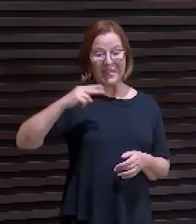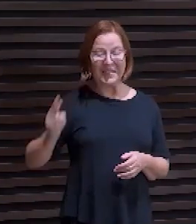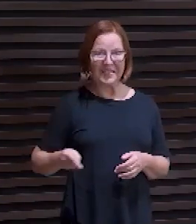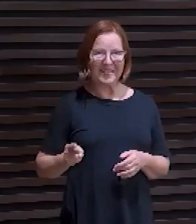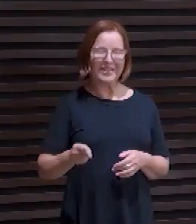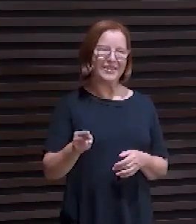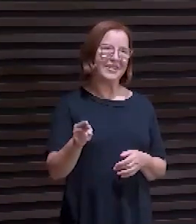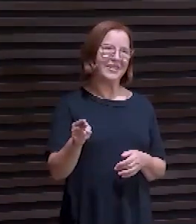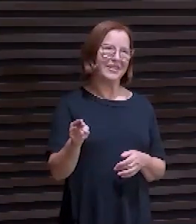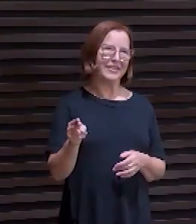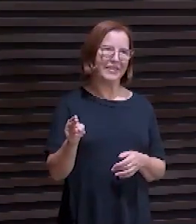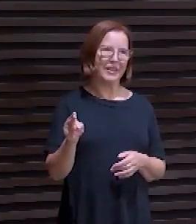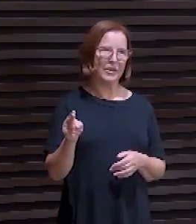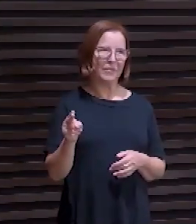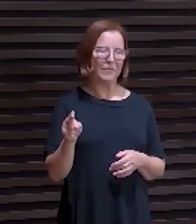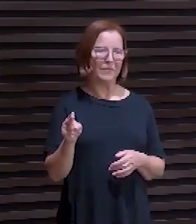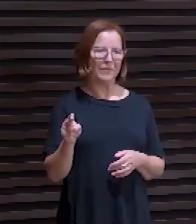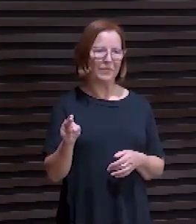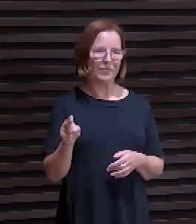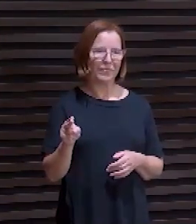eterna,